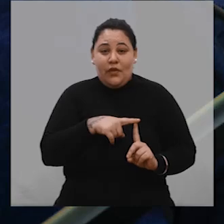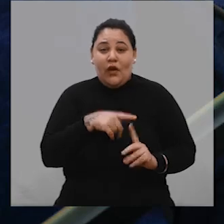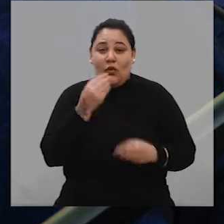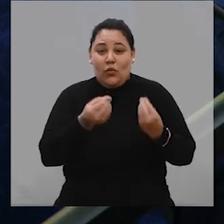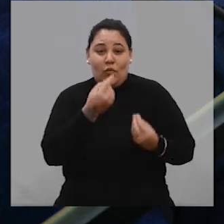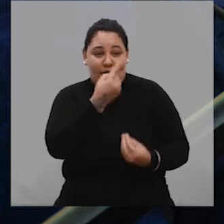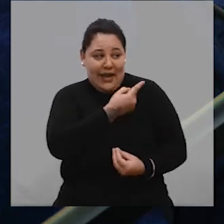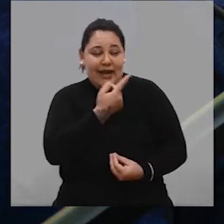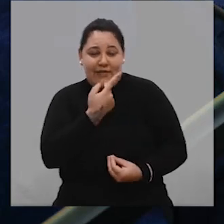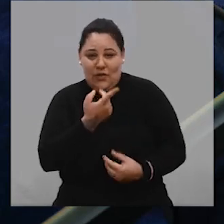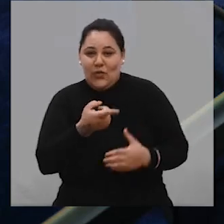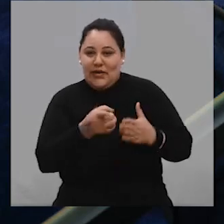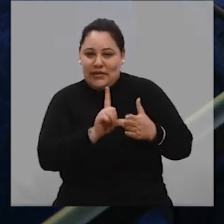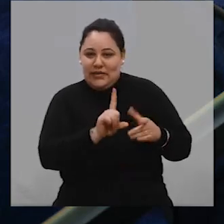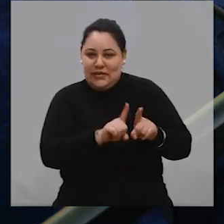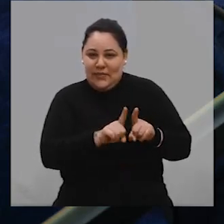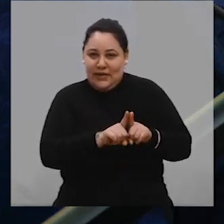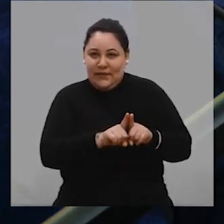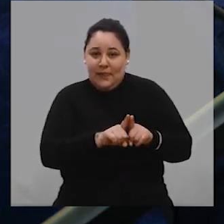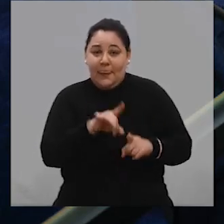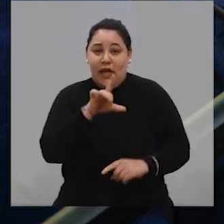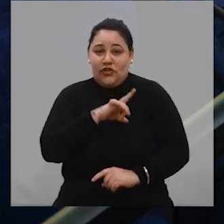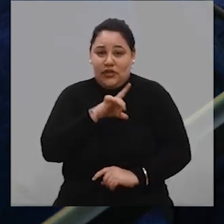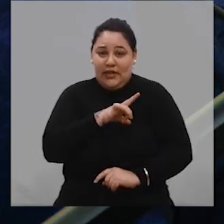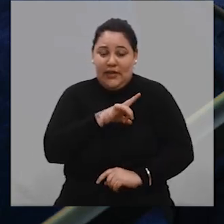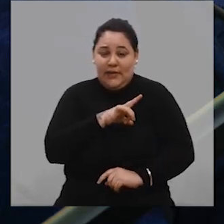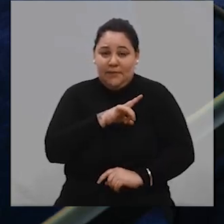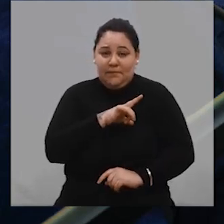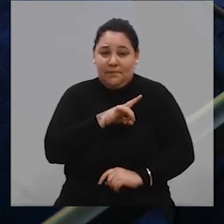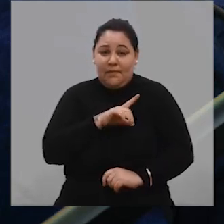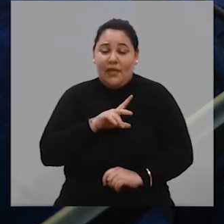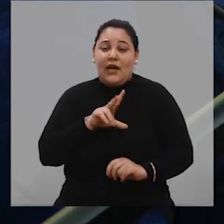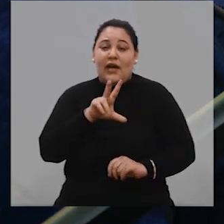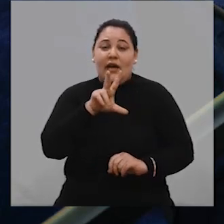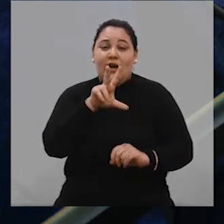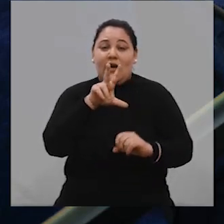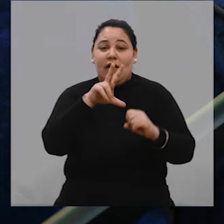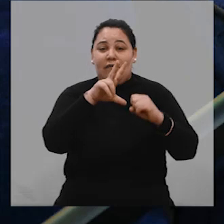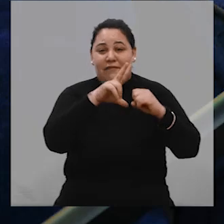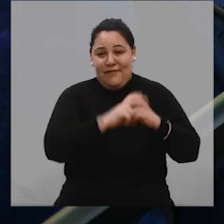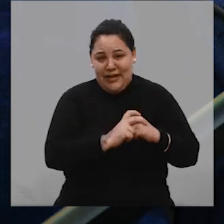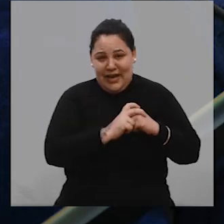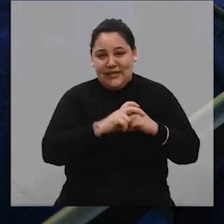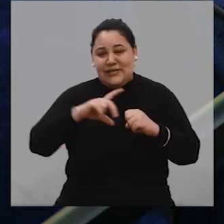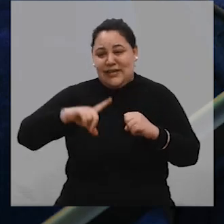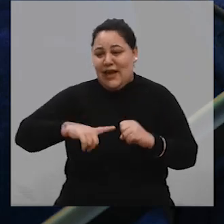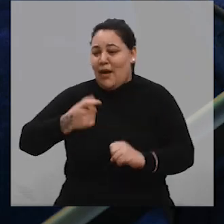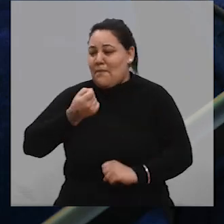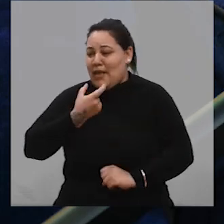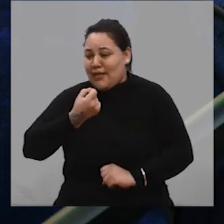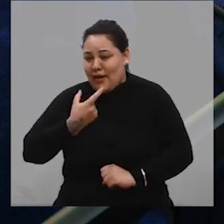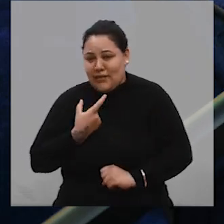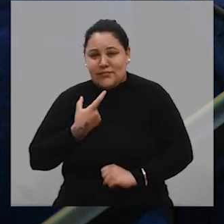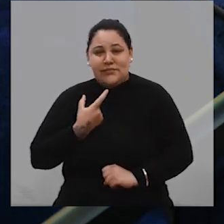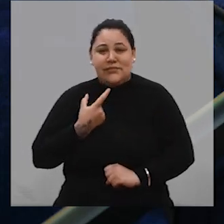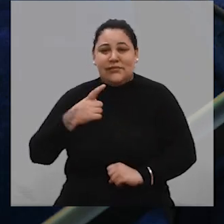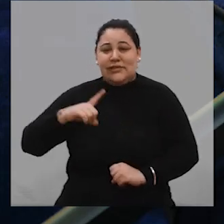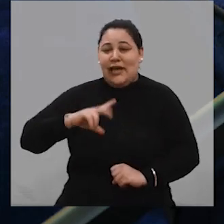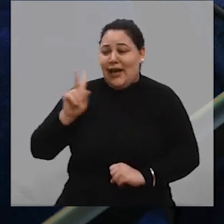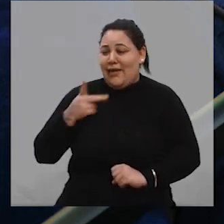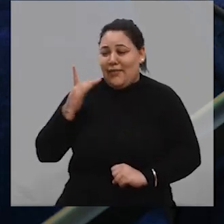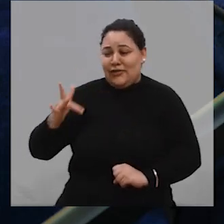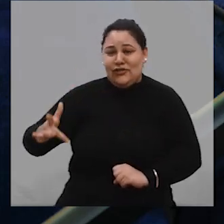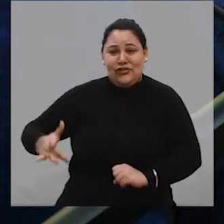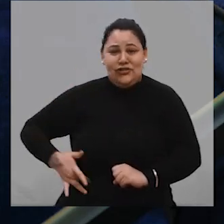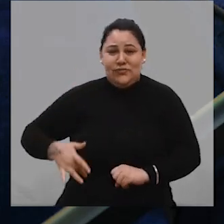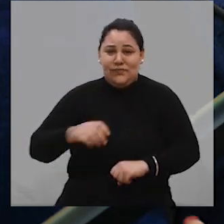já tinha comentado, nós temos as hepatites virais, nós temos as hepatites medicamentosas, nós temos as hepatites